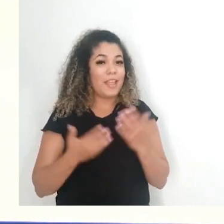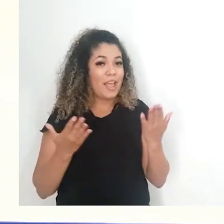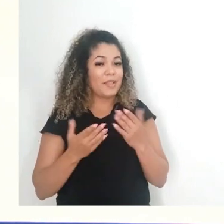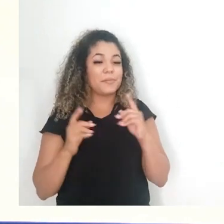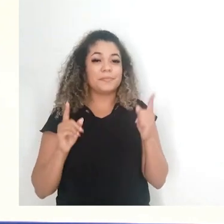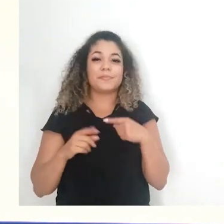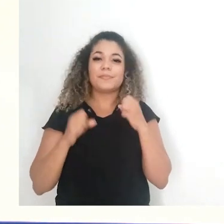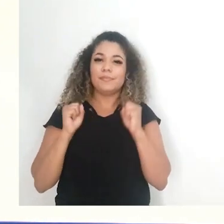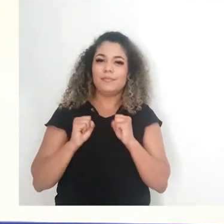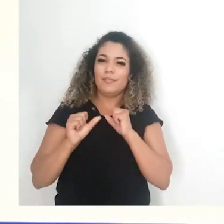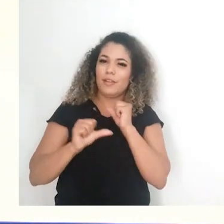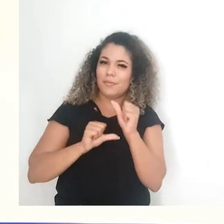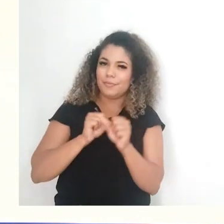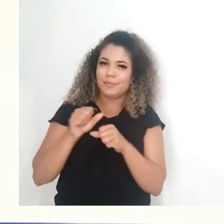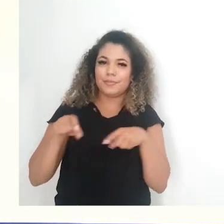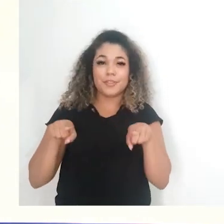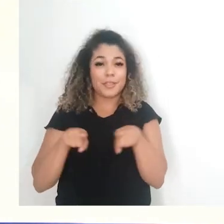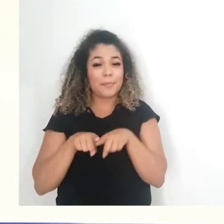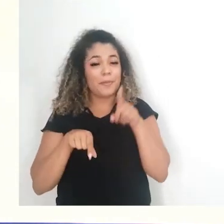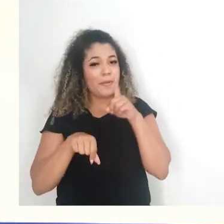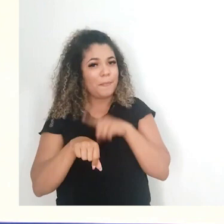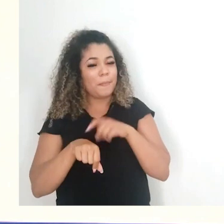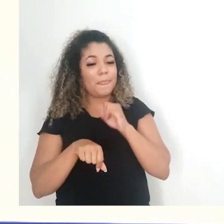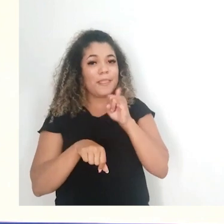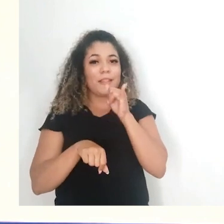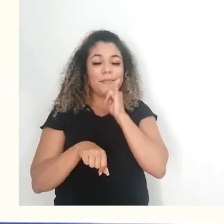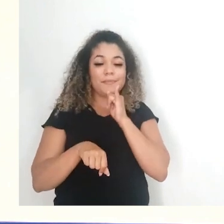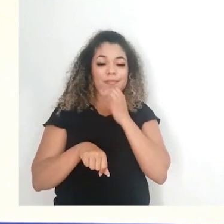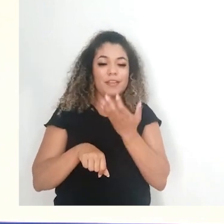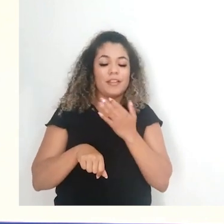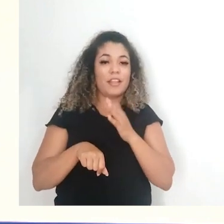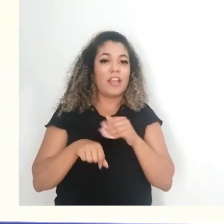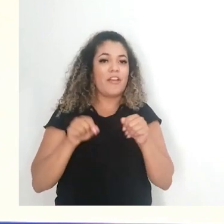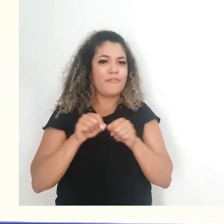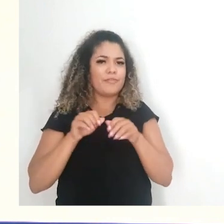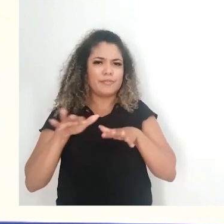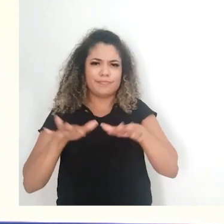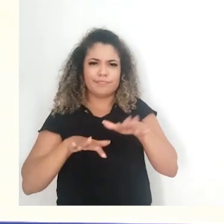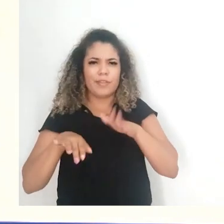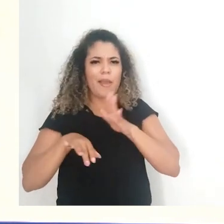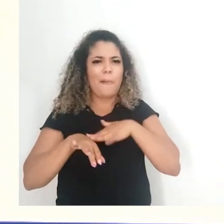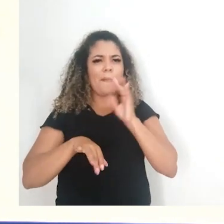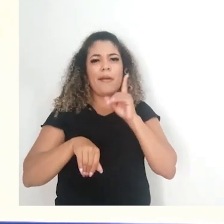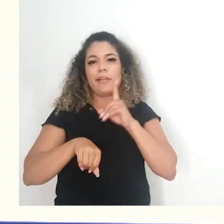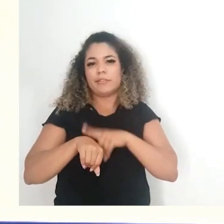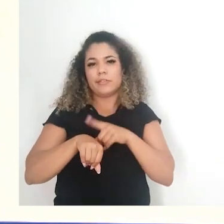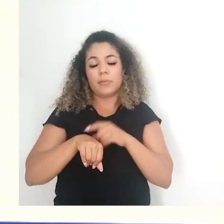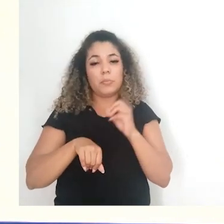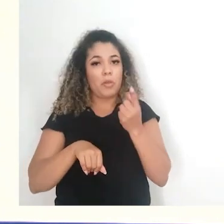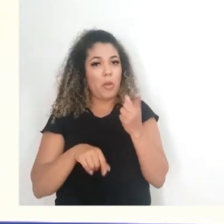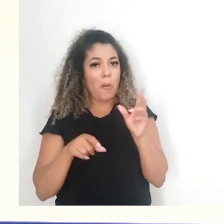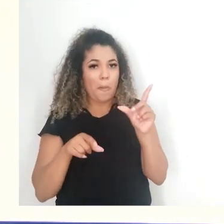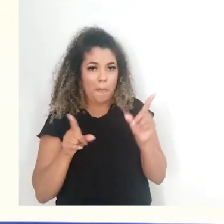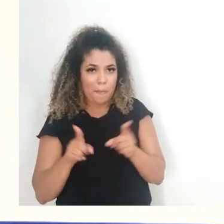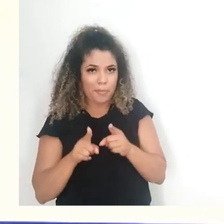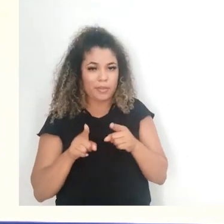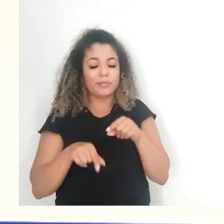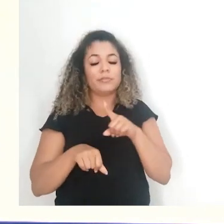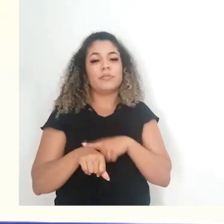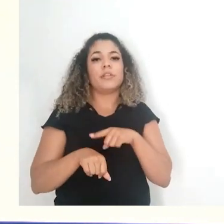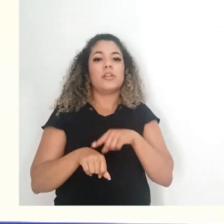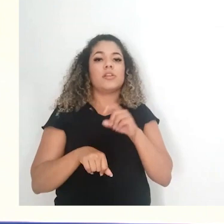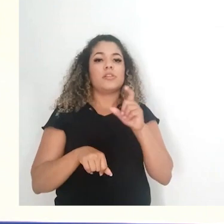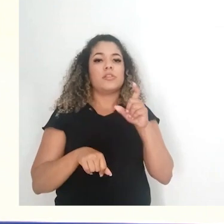E aí, nós podemos mudar também esse tempo. Se eu quiser que ele faça esse movimento por mais tempo ou por